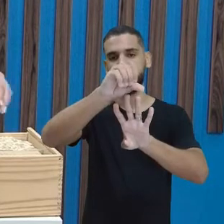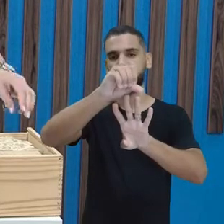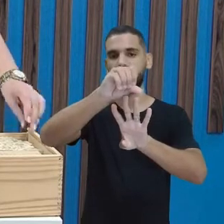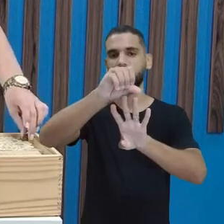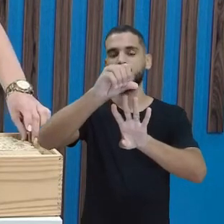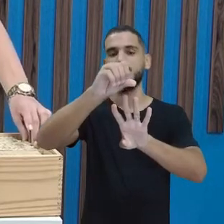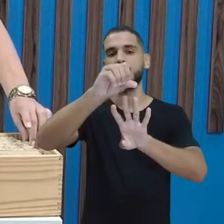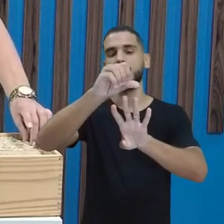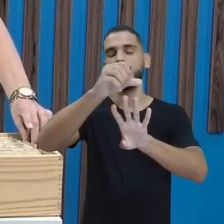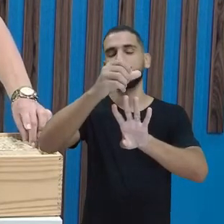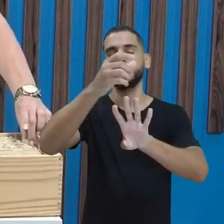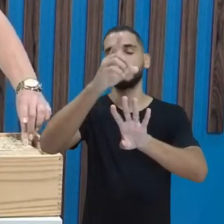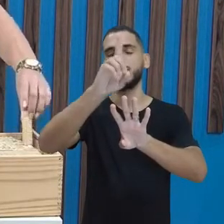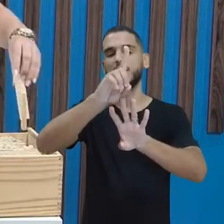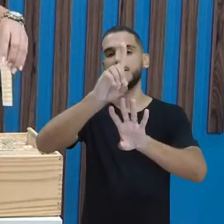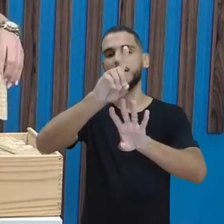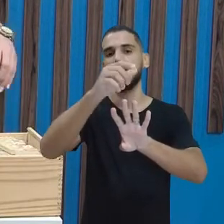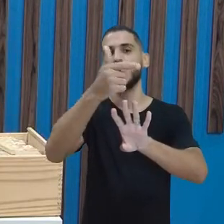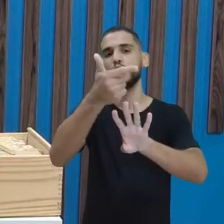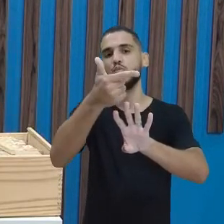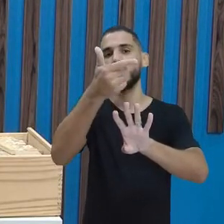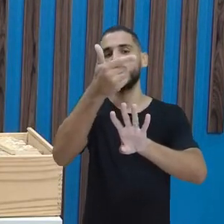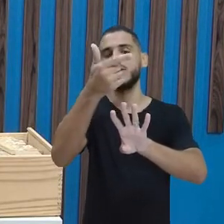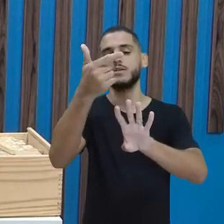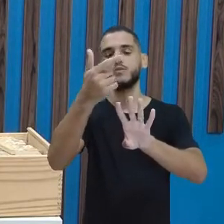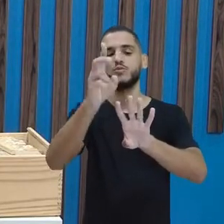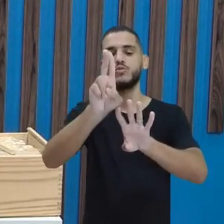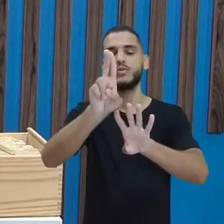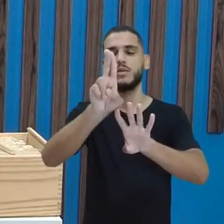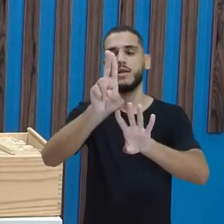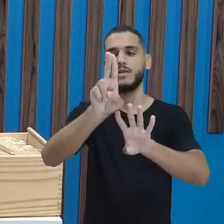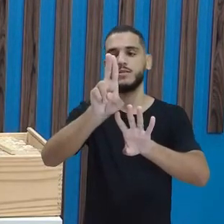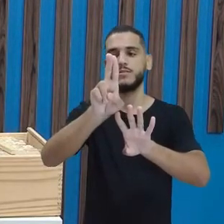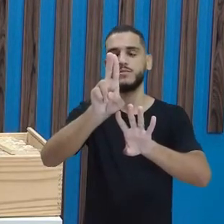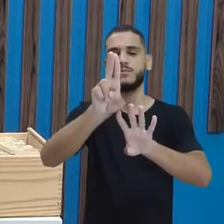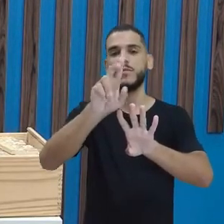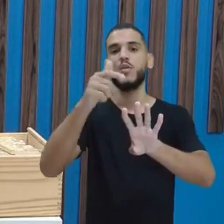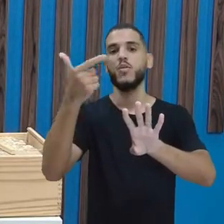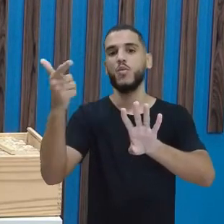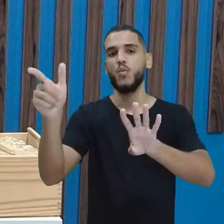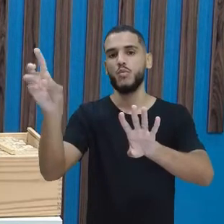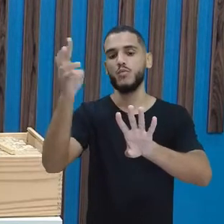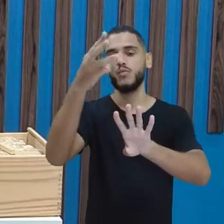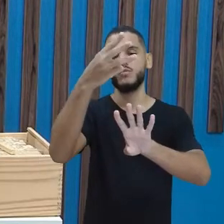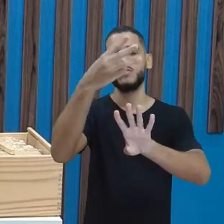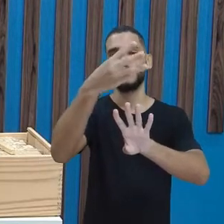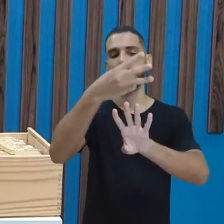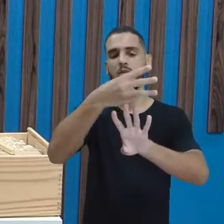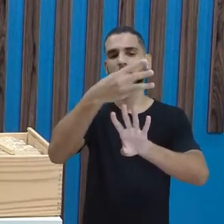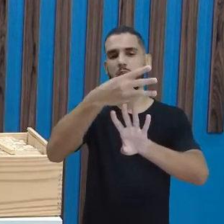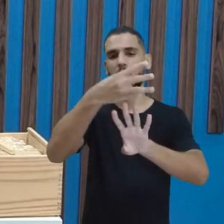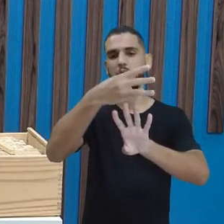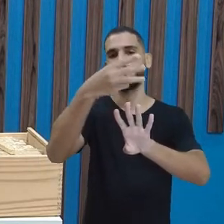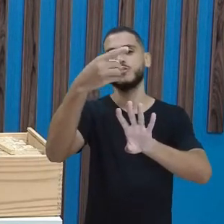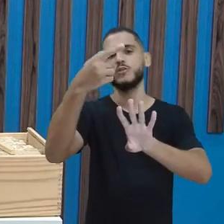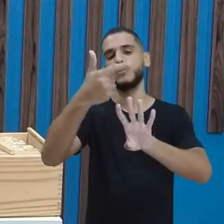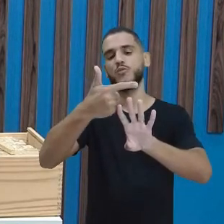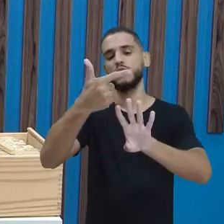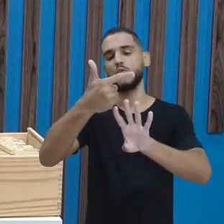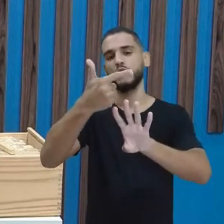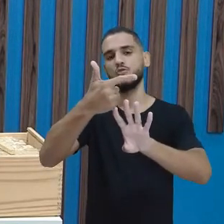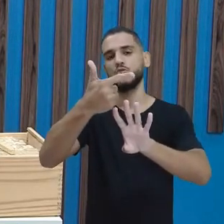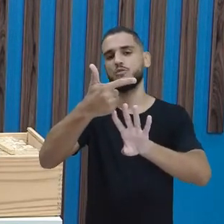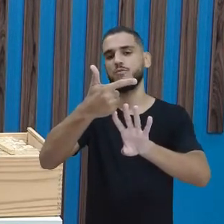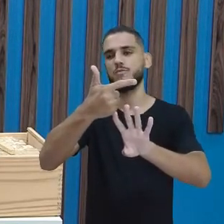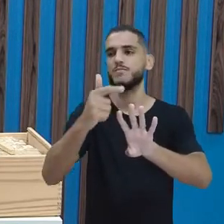No 32, são 3 dezenas e 2 unidades,